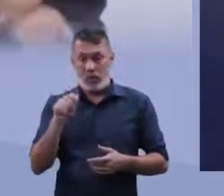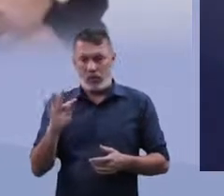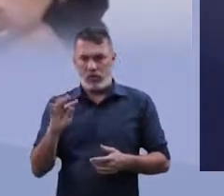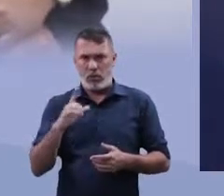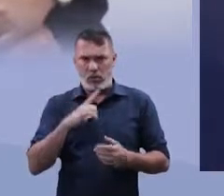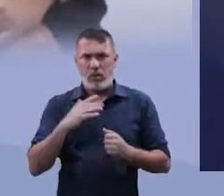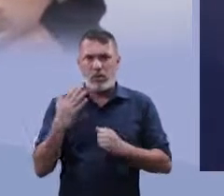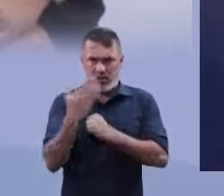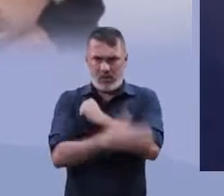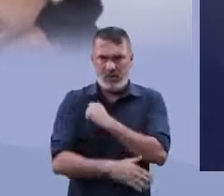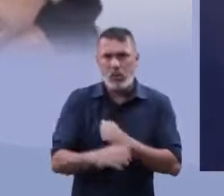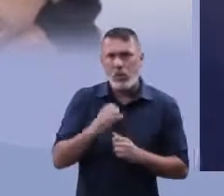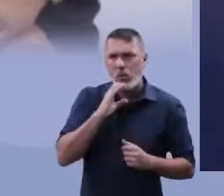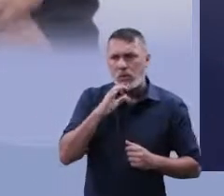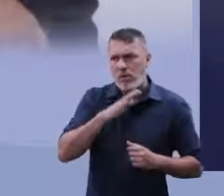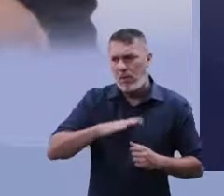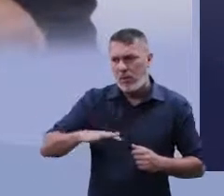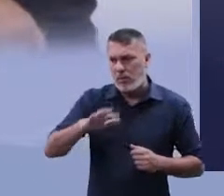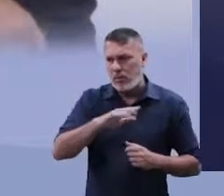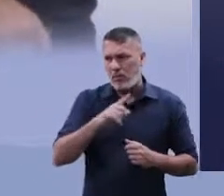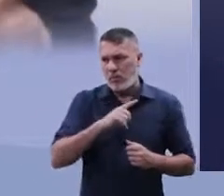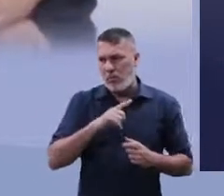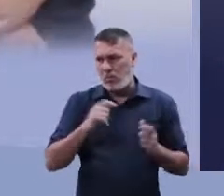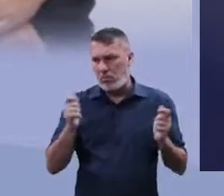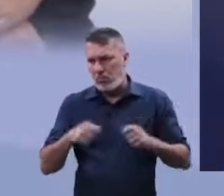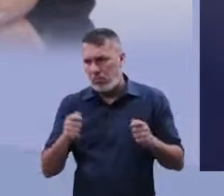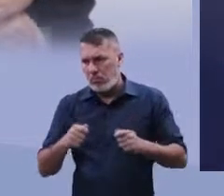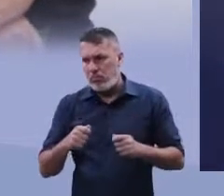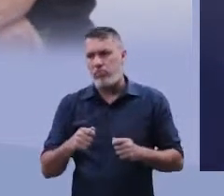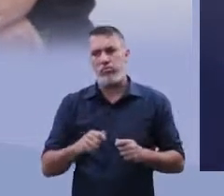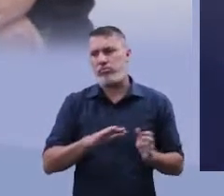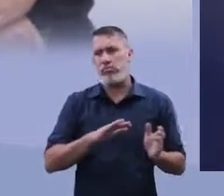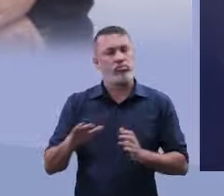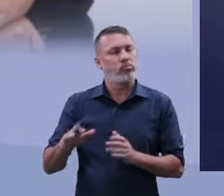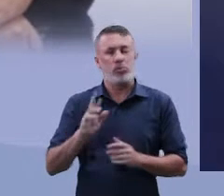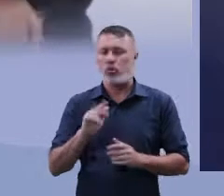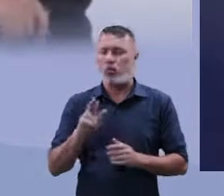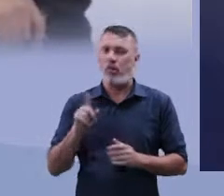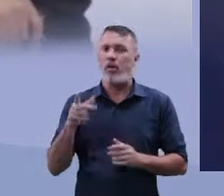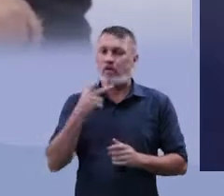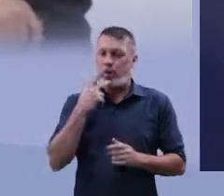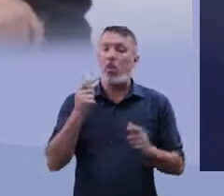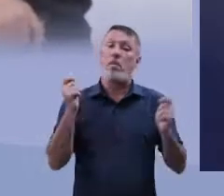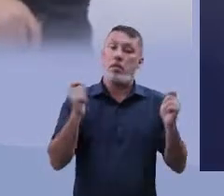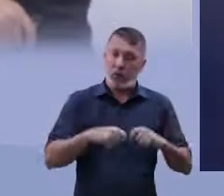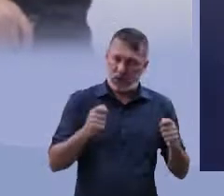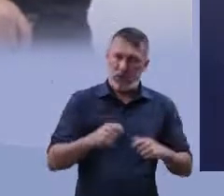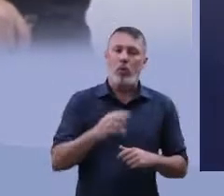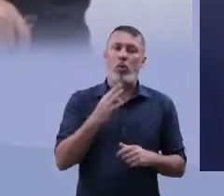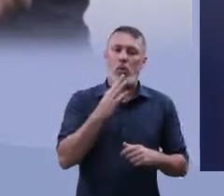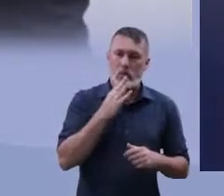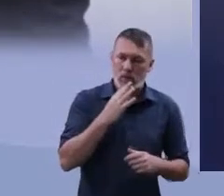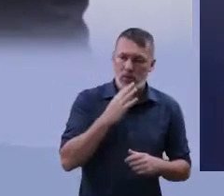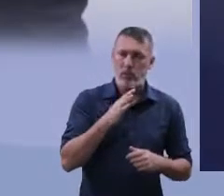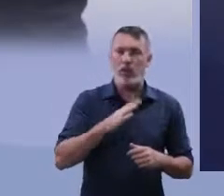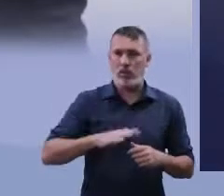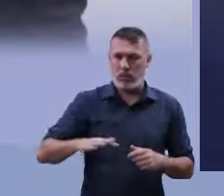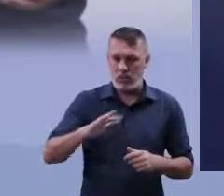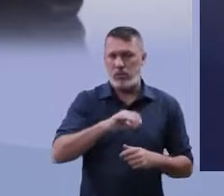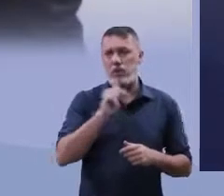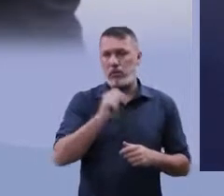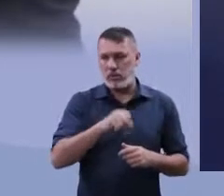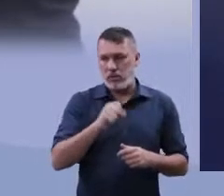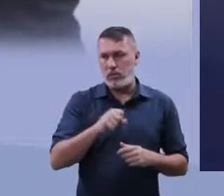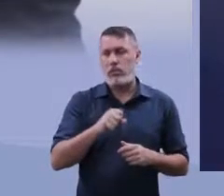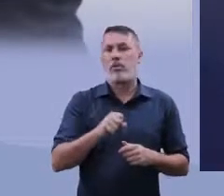que o conhecimento é impossível? Kant? Não. Ele fala o seguinte, que é possível. Não conhecemos a coisa em si, mas conhecemos o